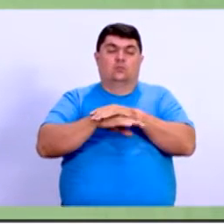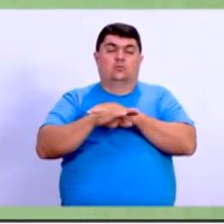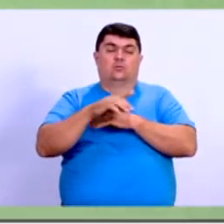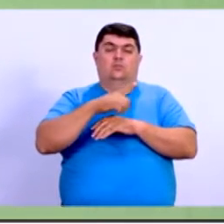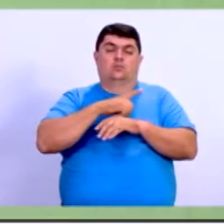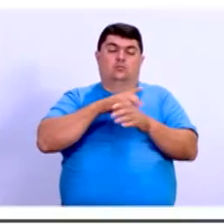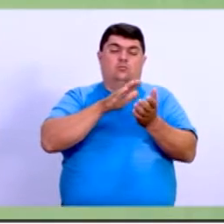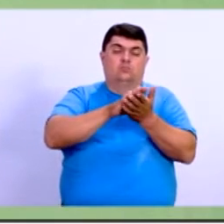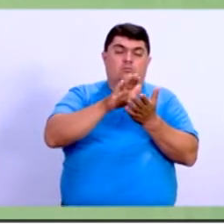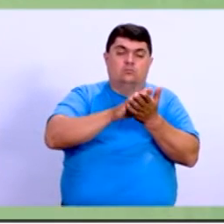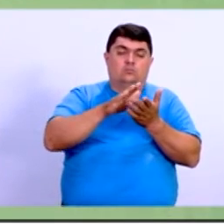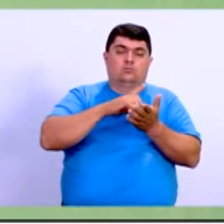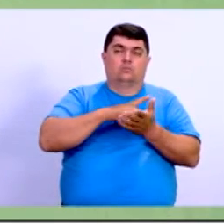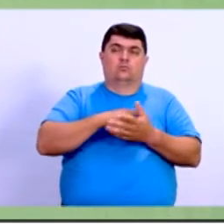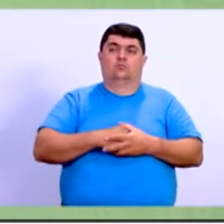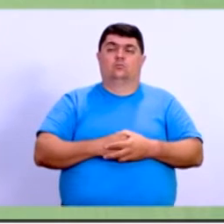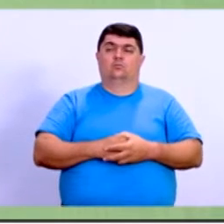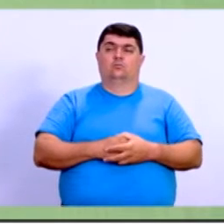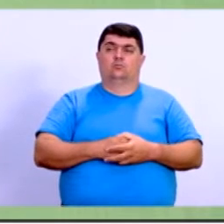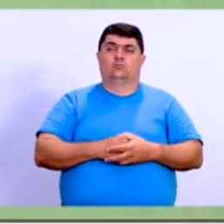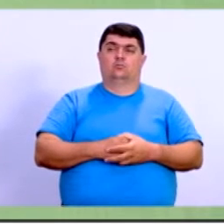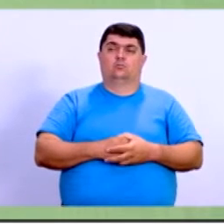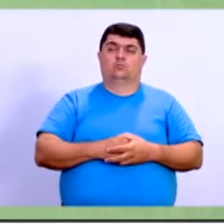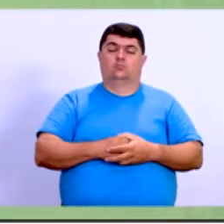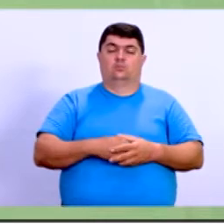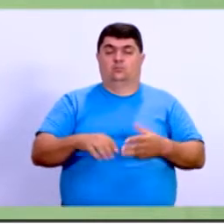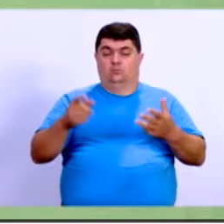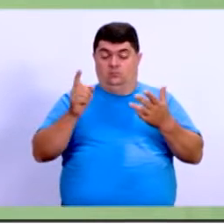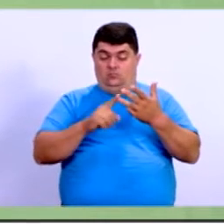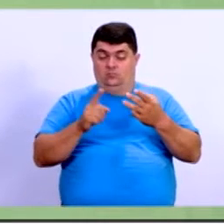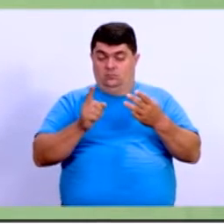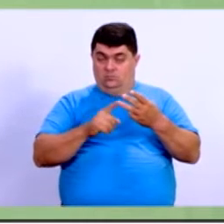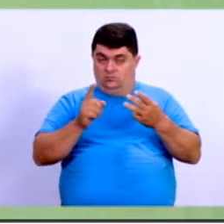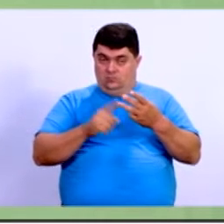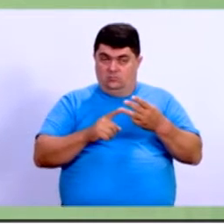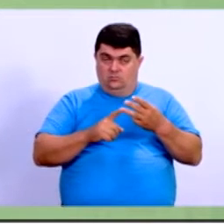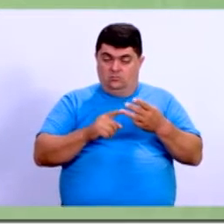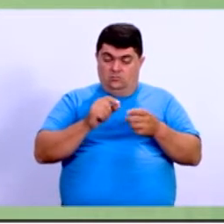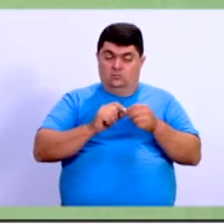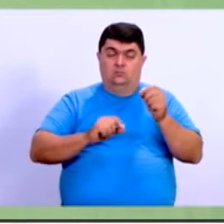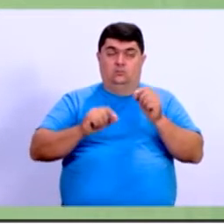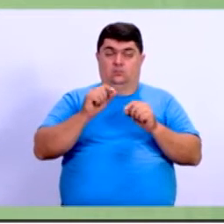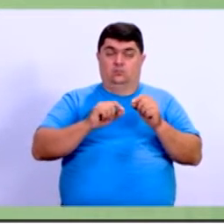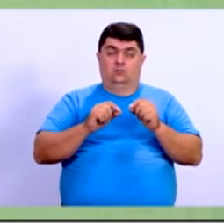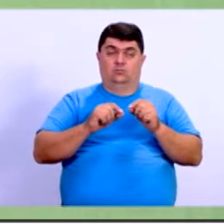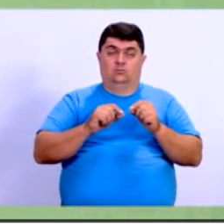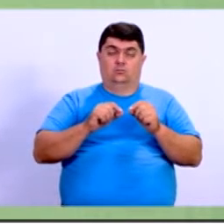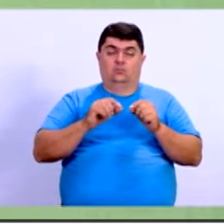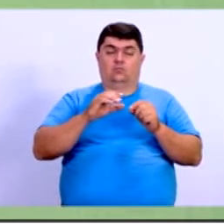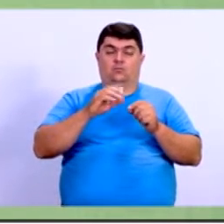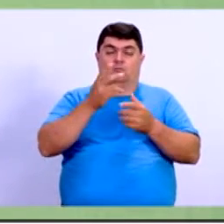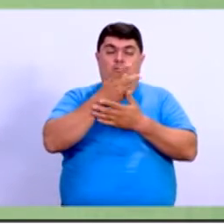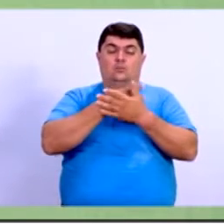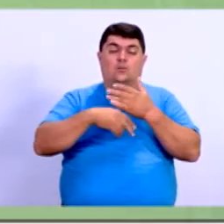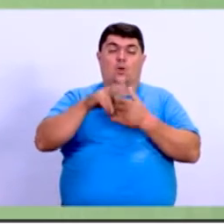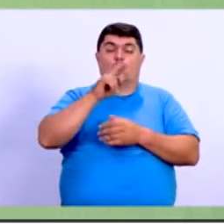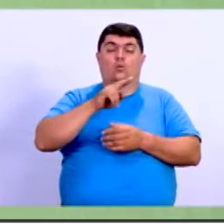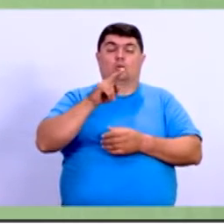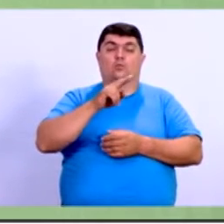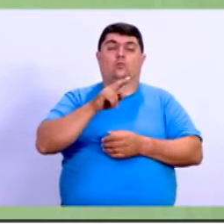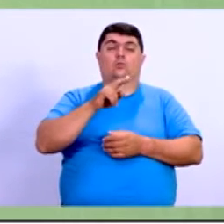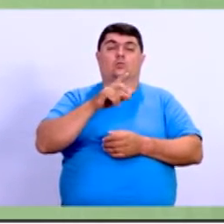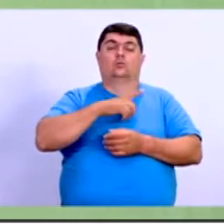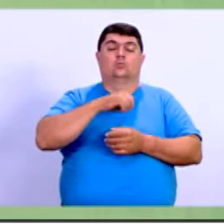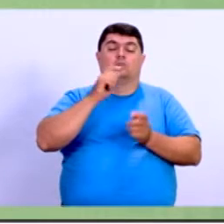certo? No terceiro passo, a gente faz justamente o quê? O caso de uso. Eu